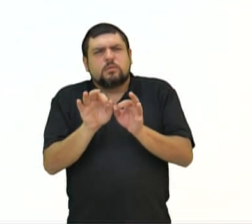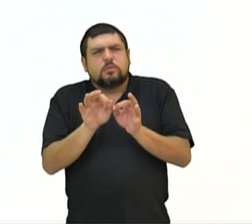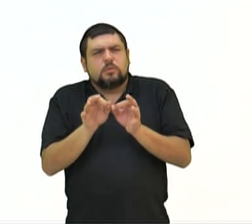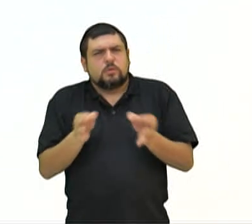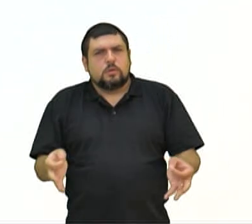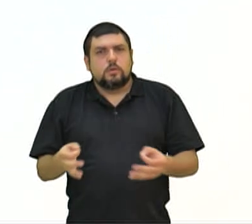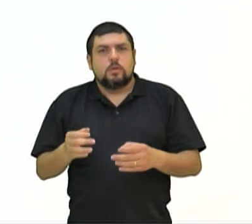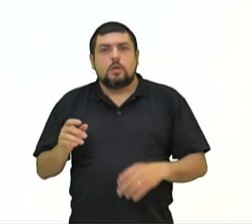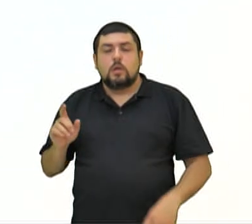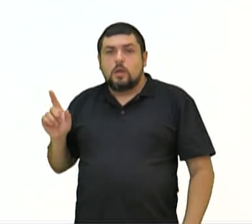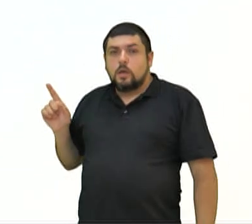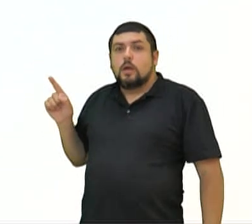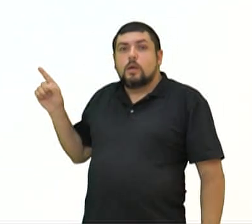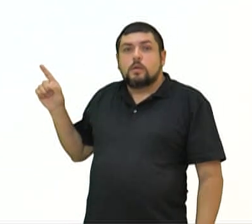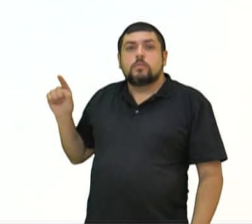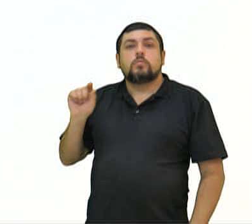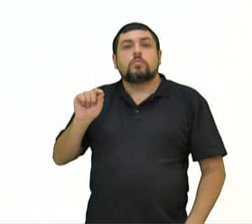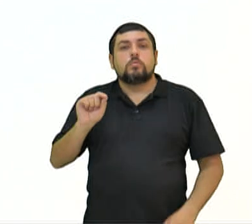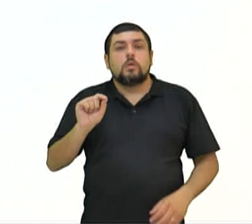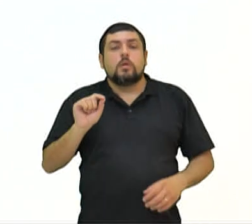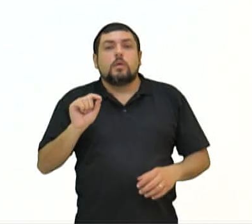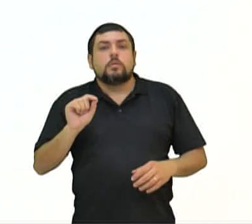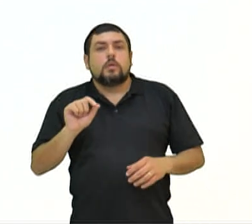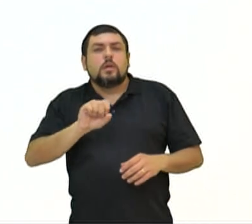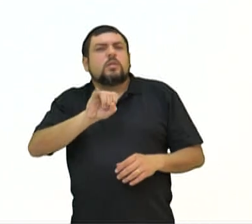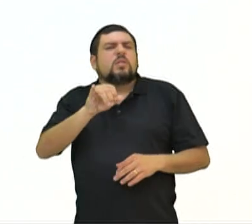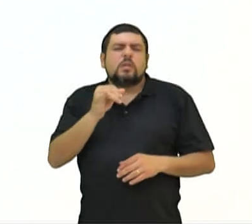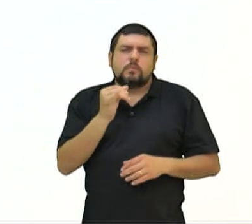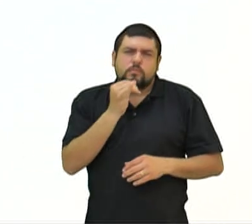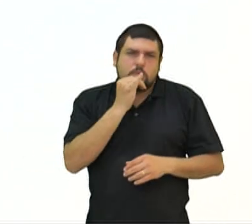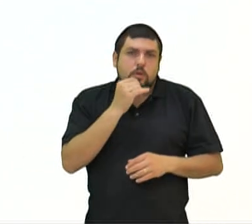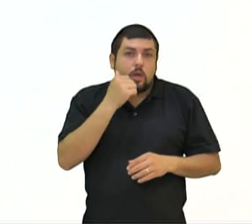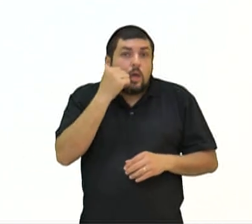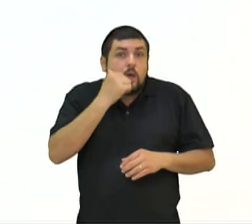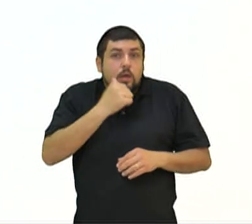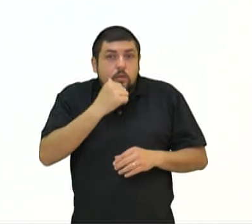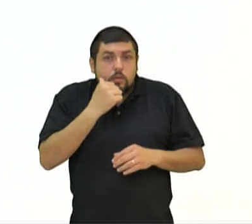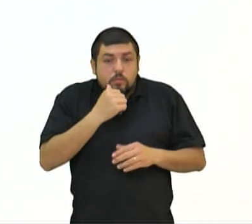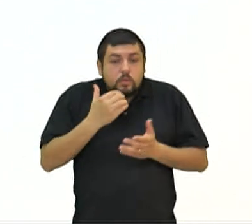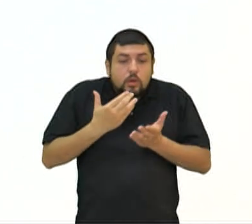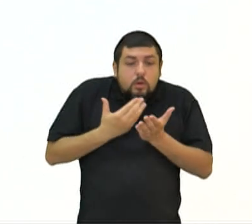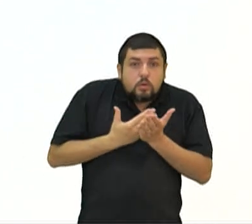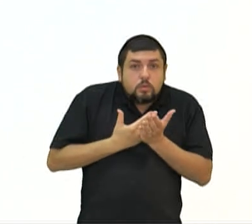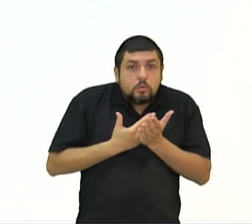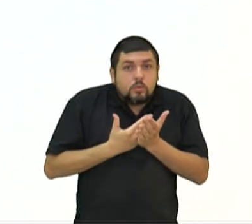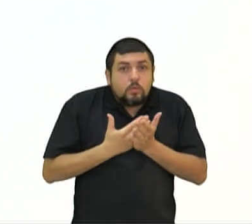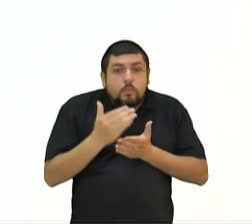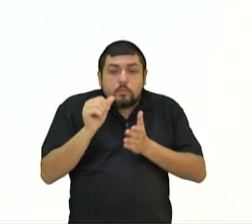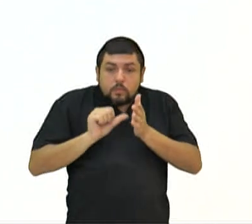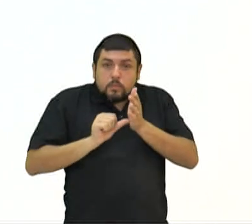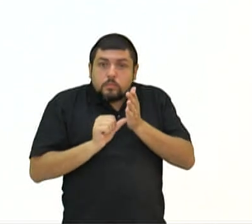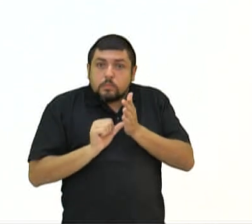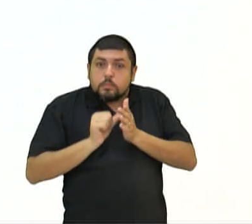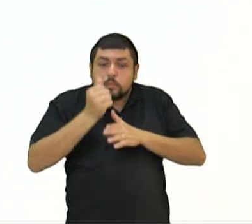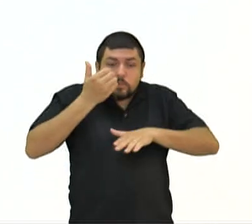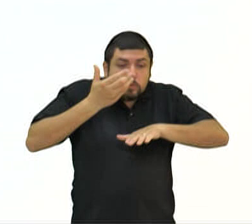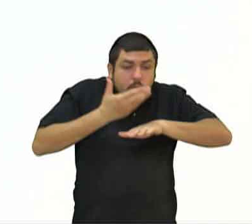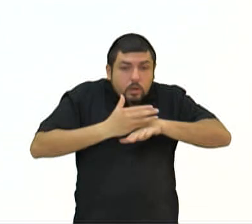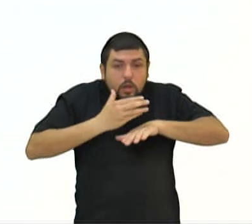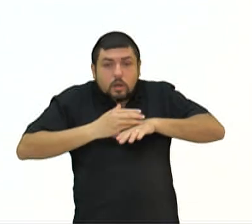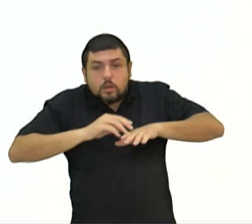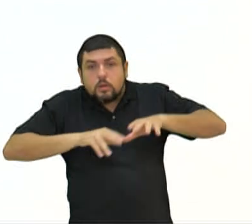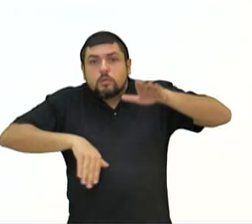Aqueles que, quando uma menina começa a praticar o nado sincronizado, ela vai aprender